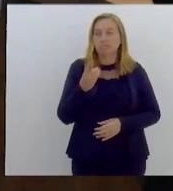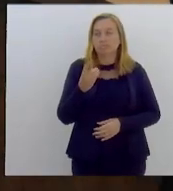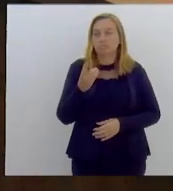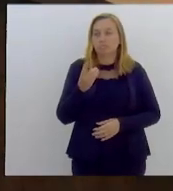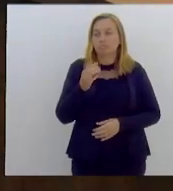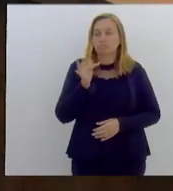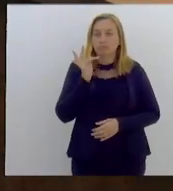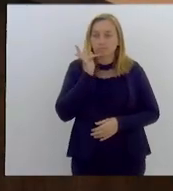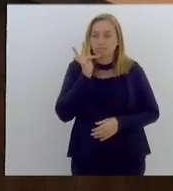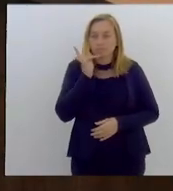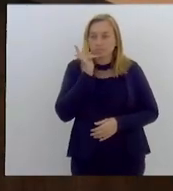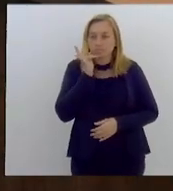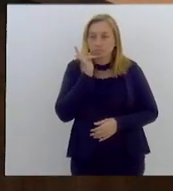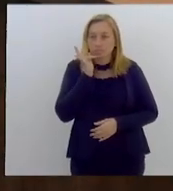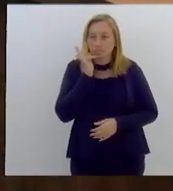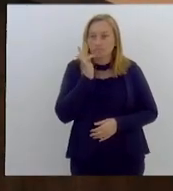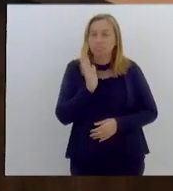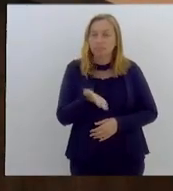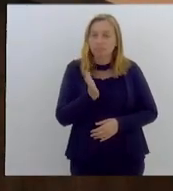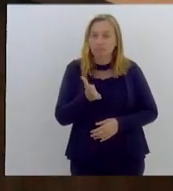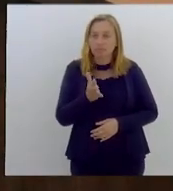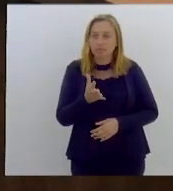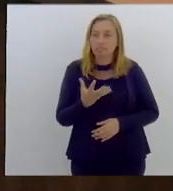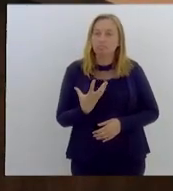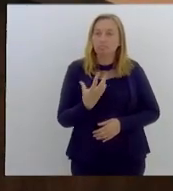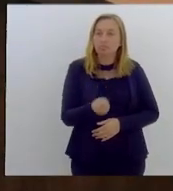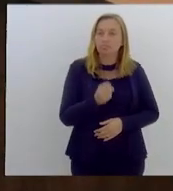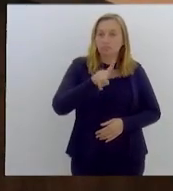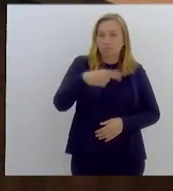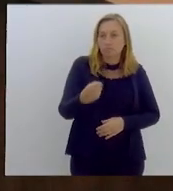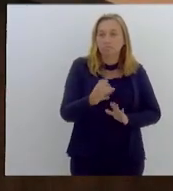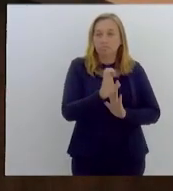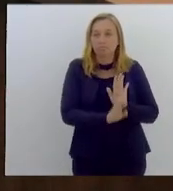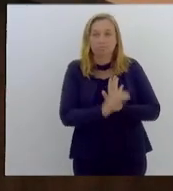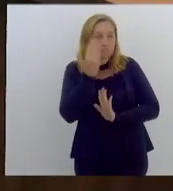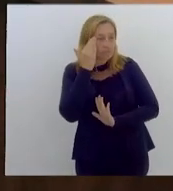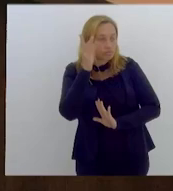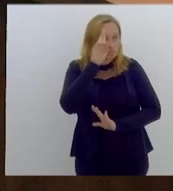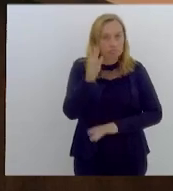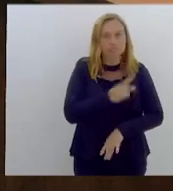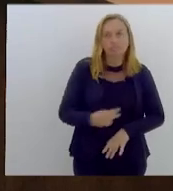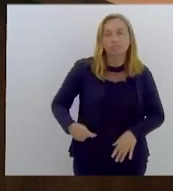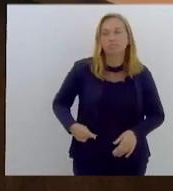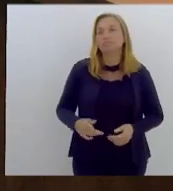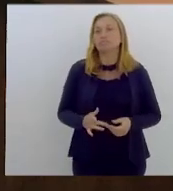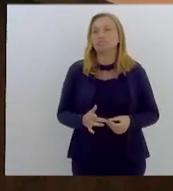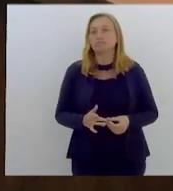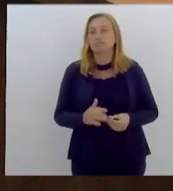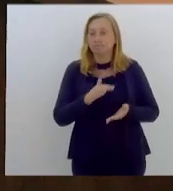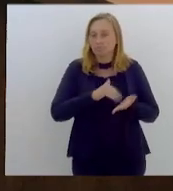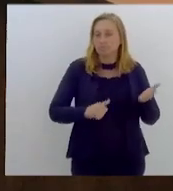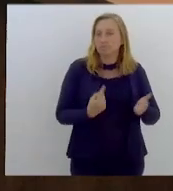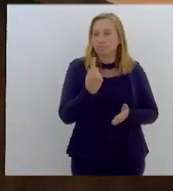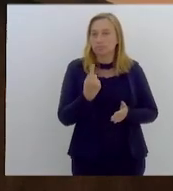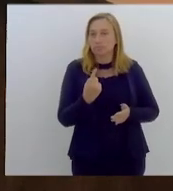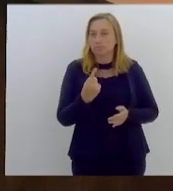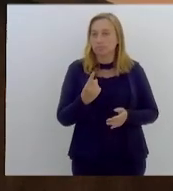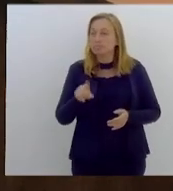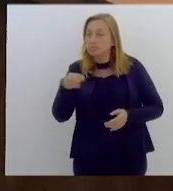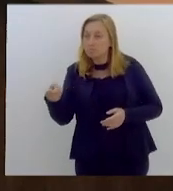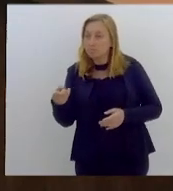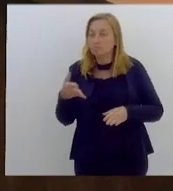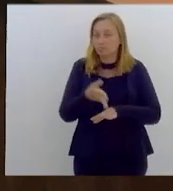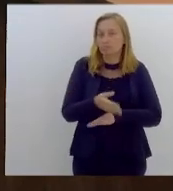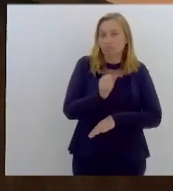Jorge Felipe já topou a outra emenda. Entendeu, senhor presidente? Sai uma, mas fica a outra emenda, tá